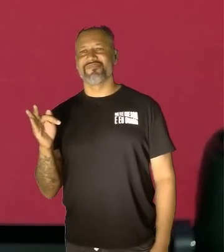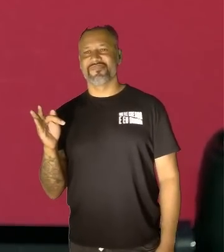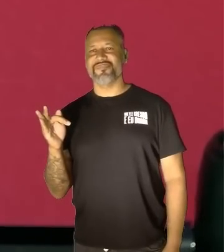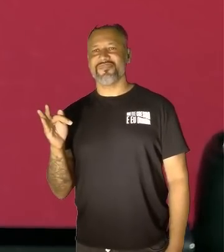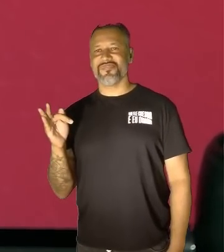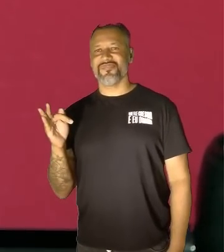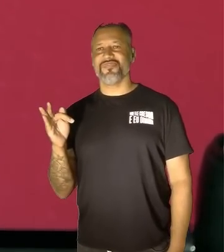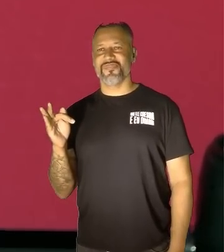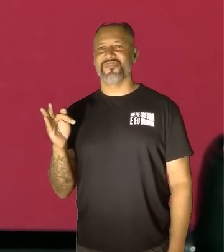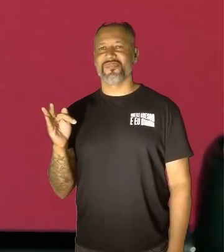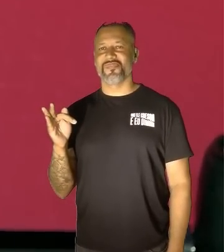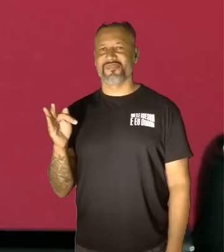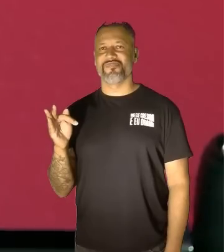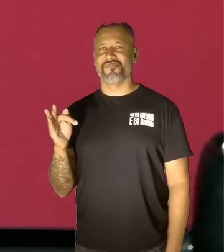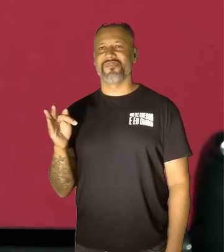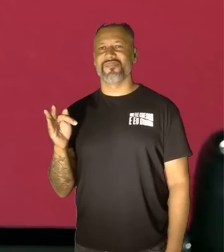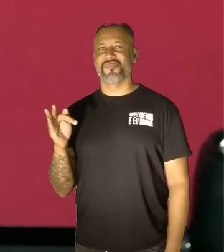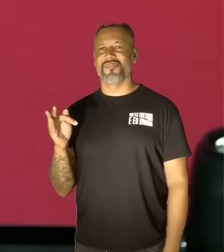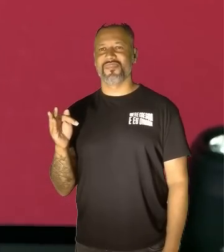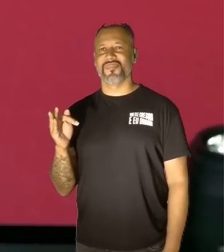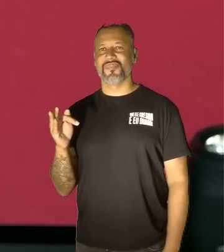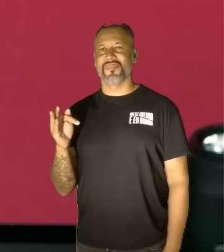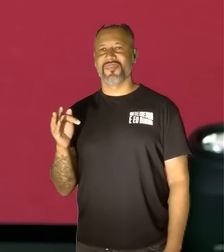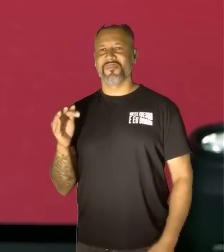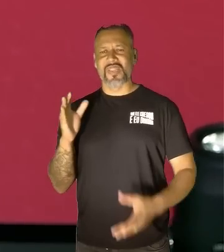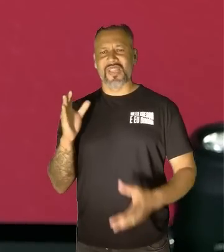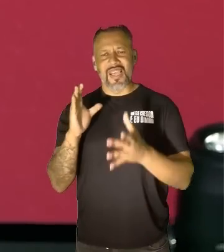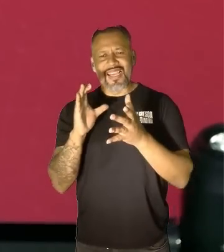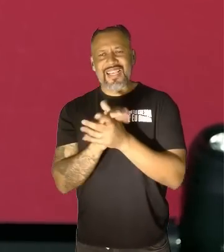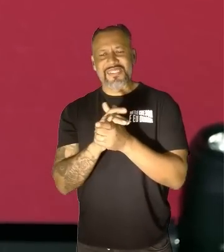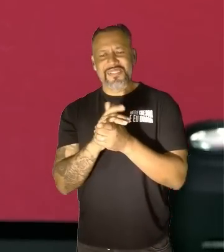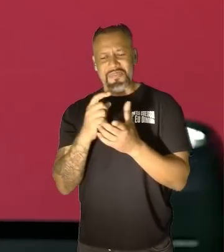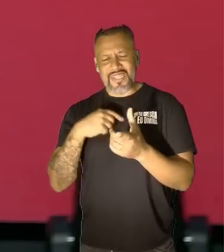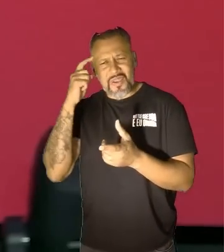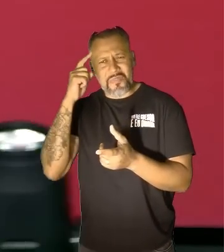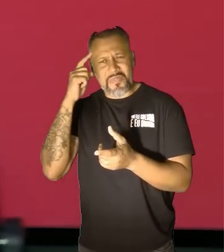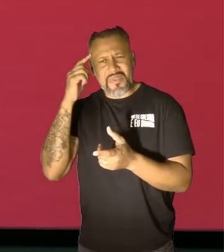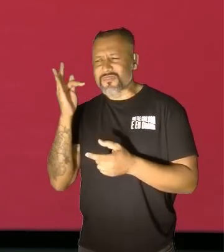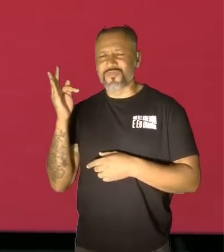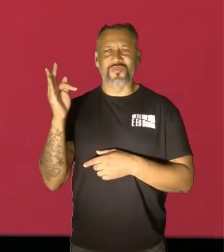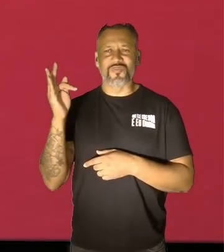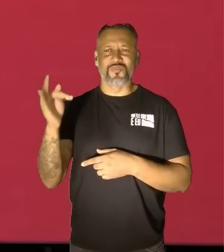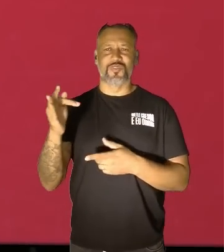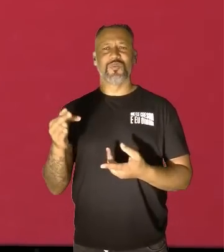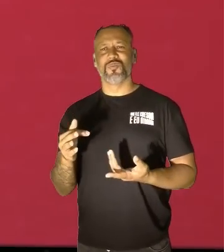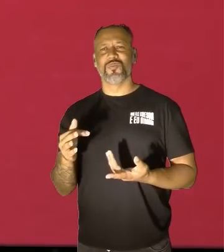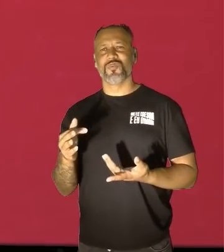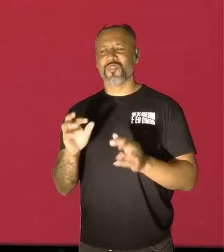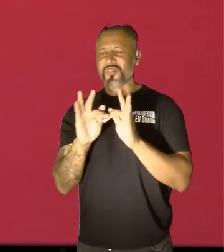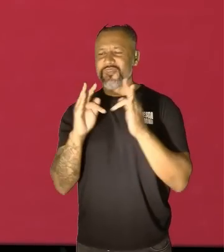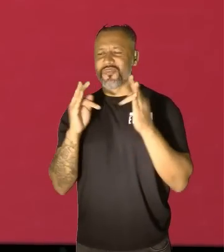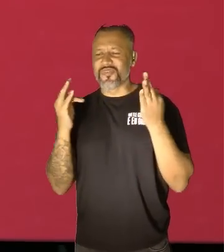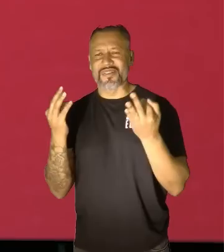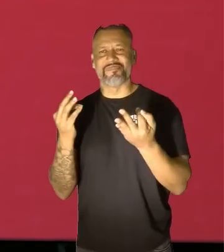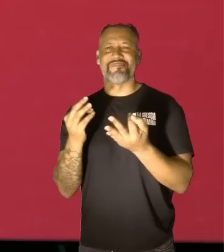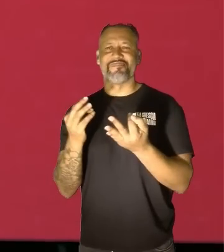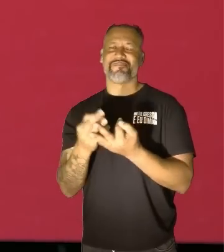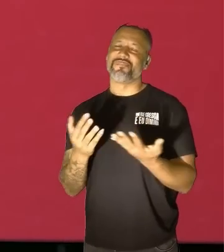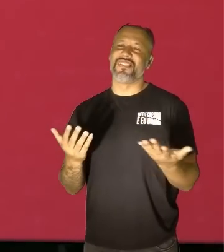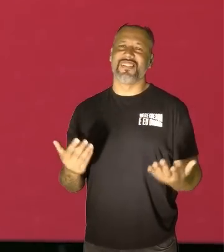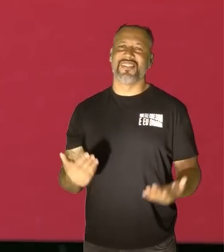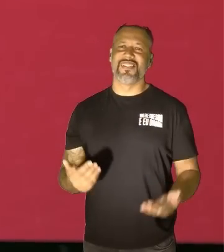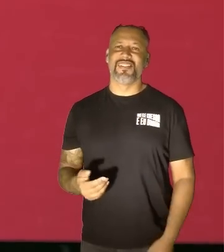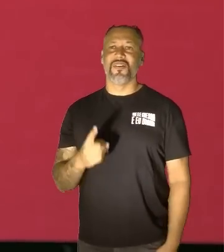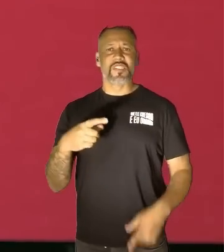que já está vivendo vinho novo no meu casamento, a restauração do meu leito, a restauração da minha família. Levanta a mão para cá, você